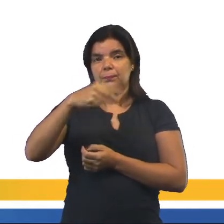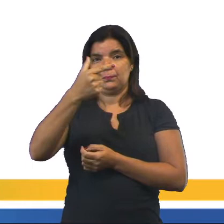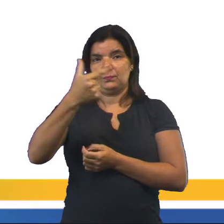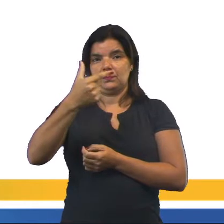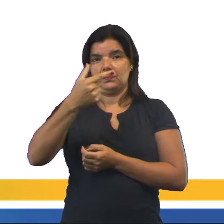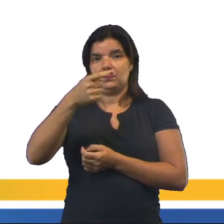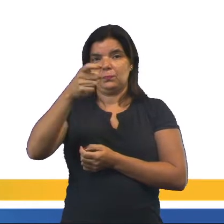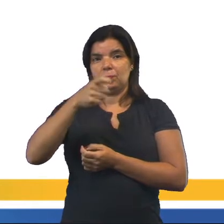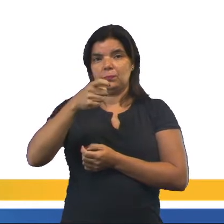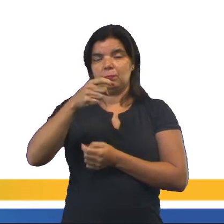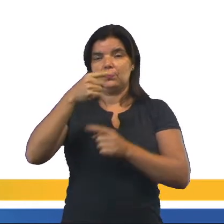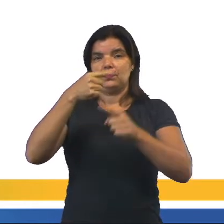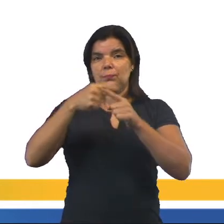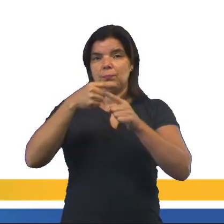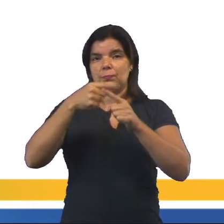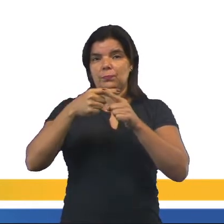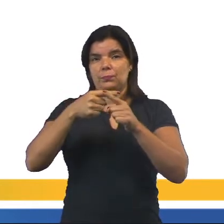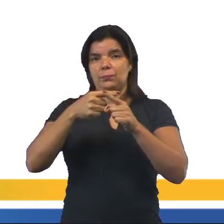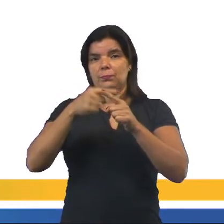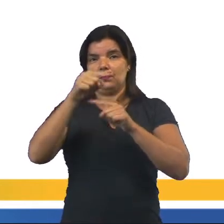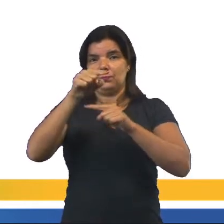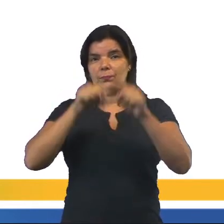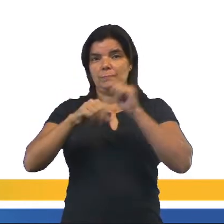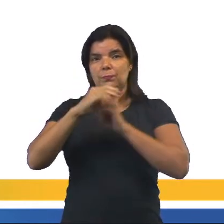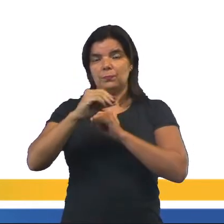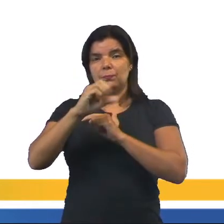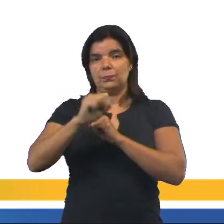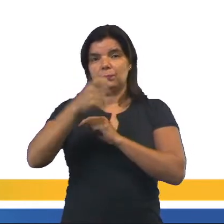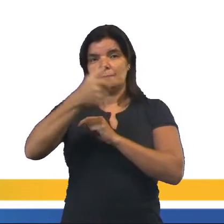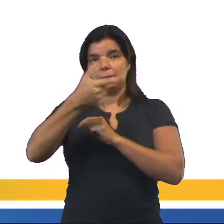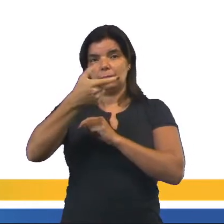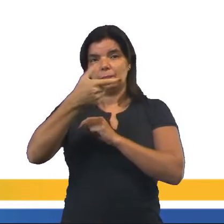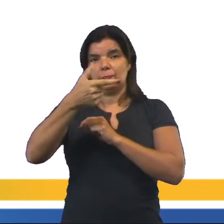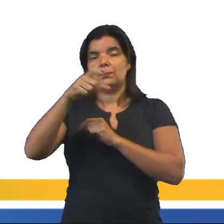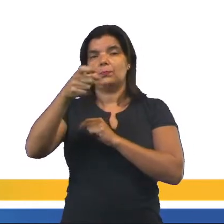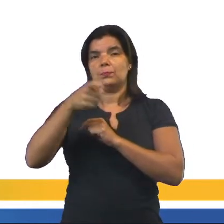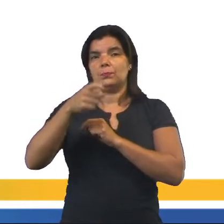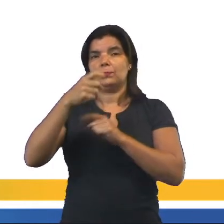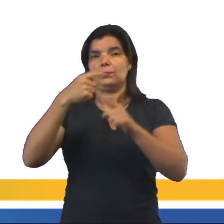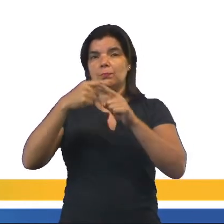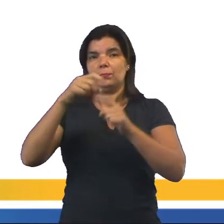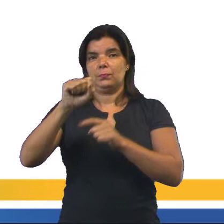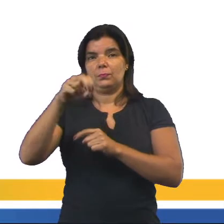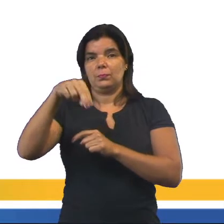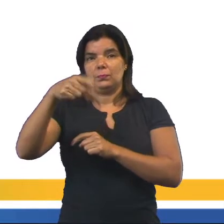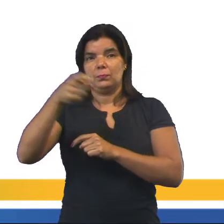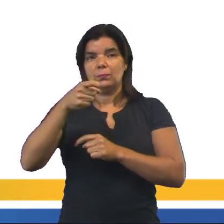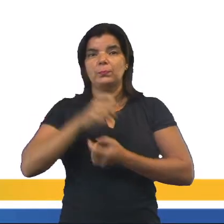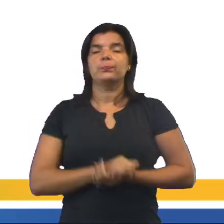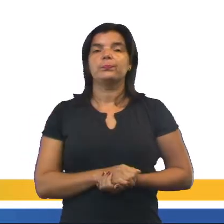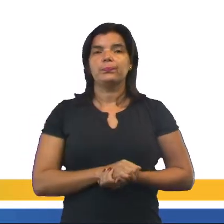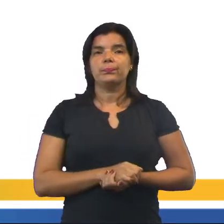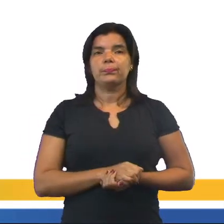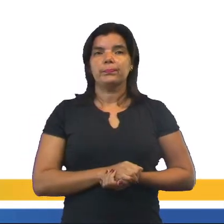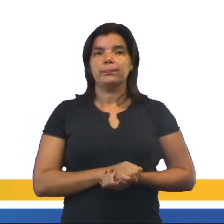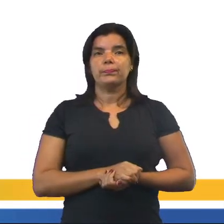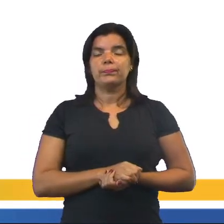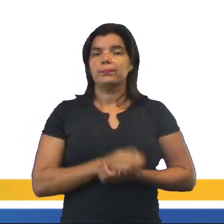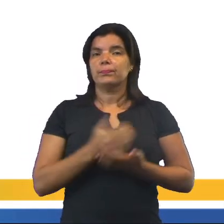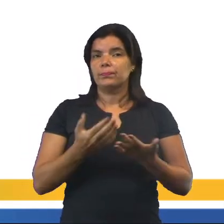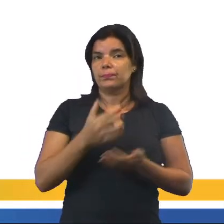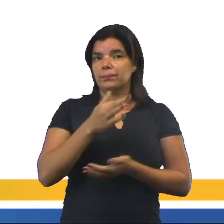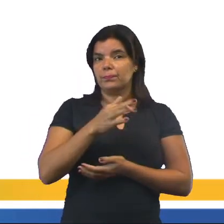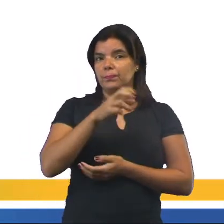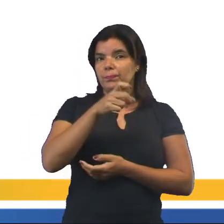meu seno ao quadrado de x dividido por cosseno ao quadrado de x vezes seno de x. Então,